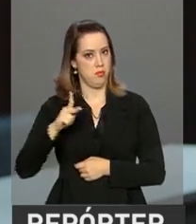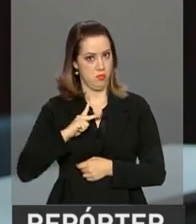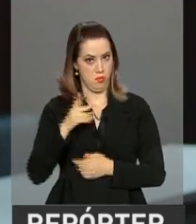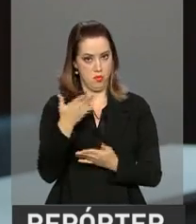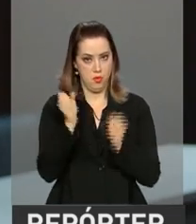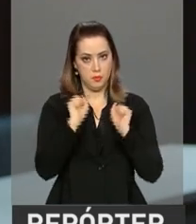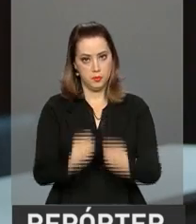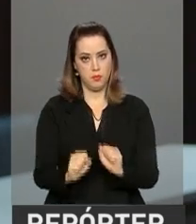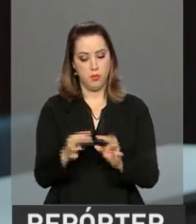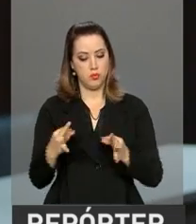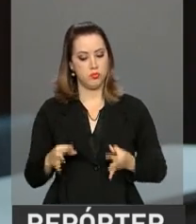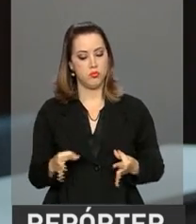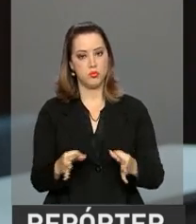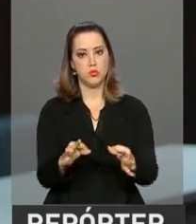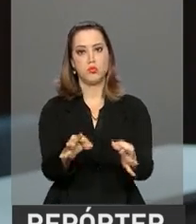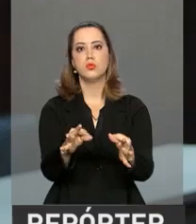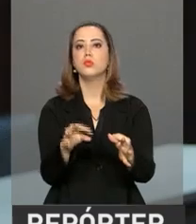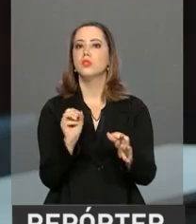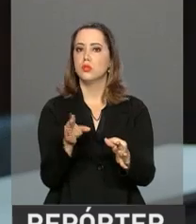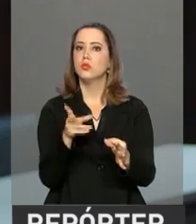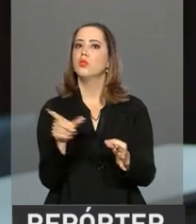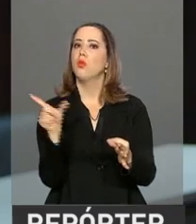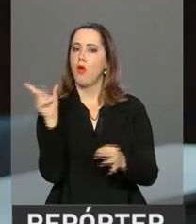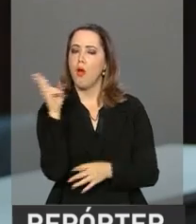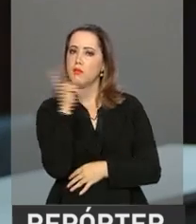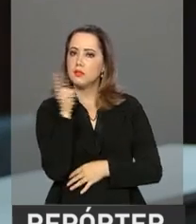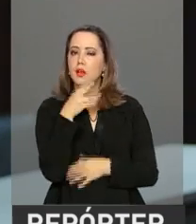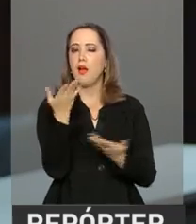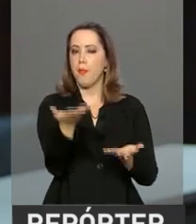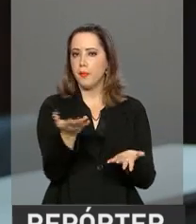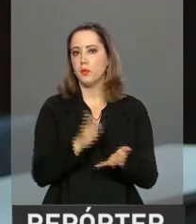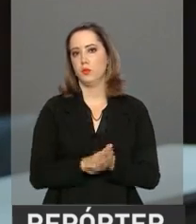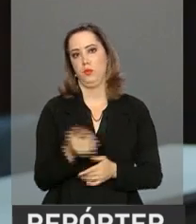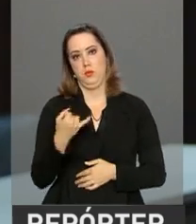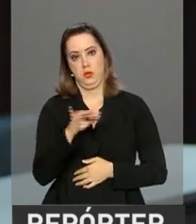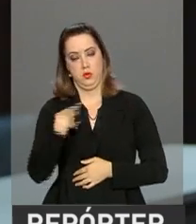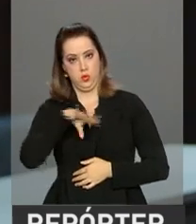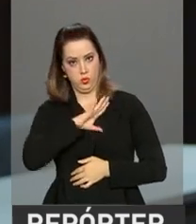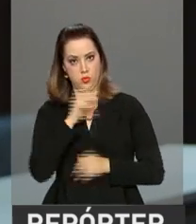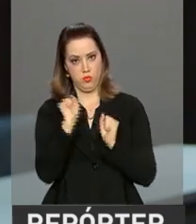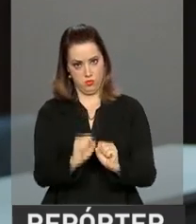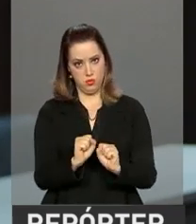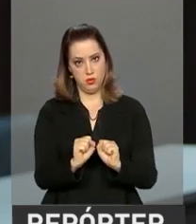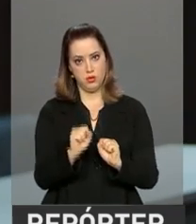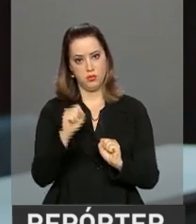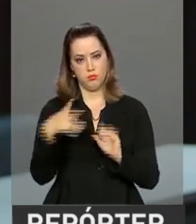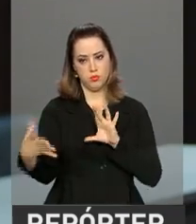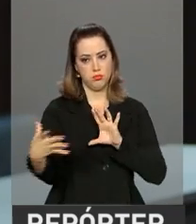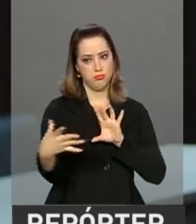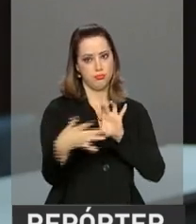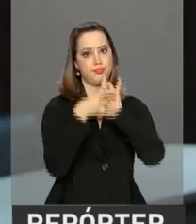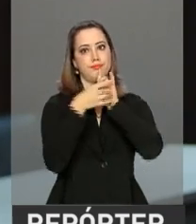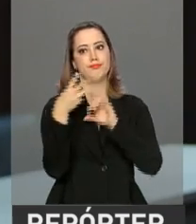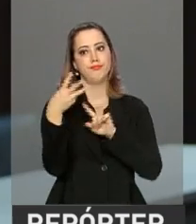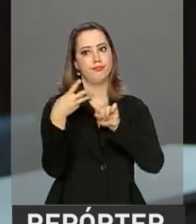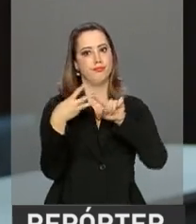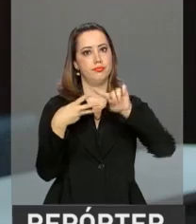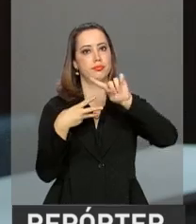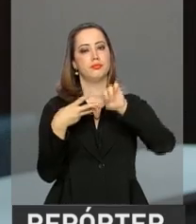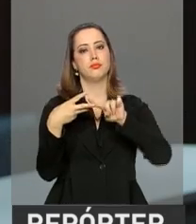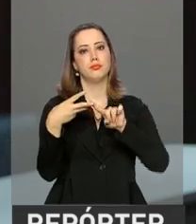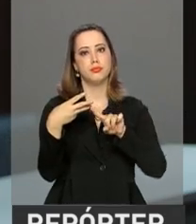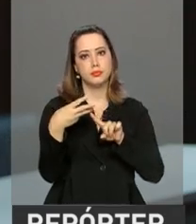pode por intermédio dessas ferramentas tecnológicas abreviar muito esse processo se nós conseguimos concatenar esses três objetivos eu não tenho